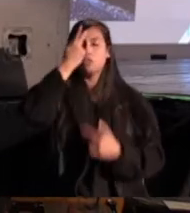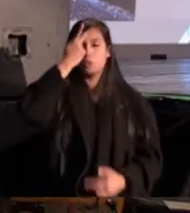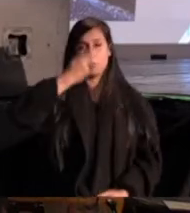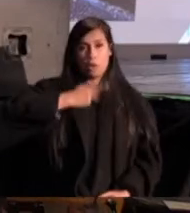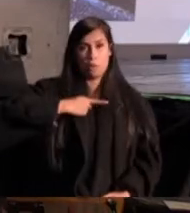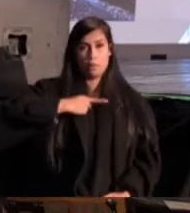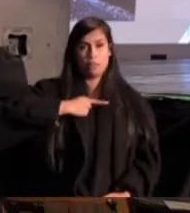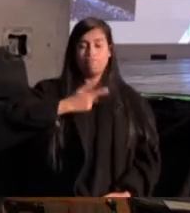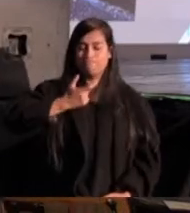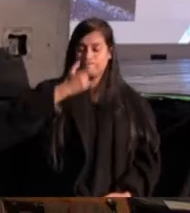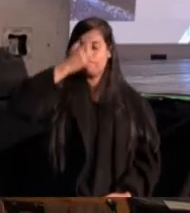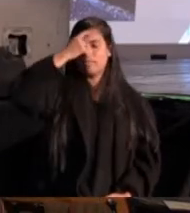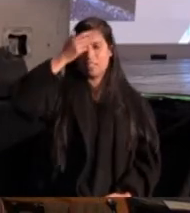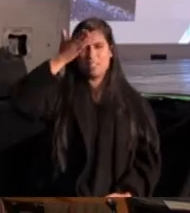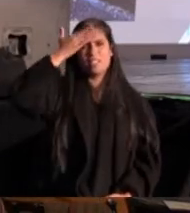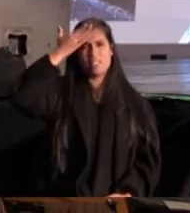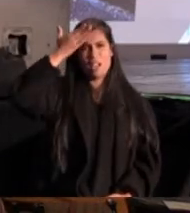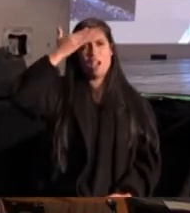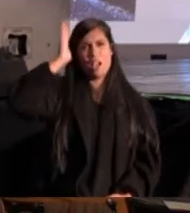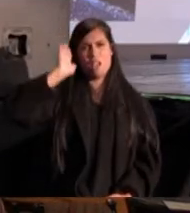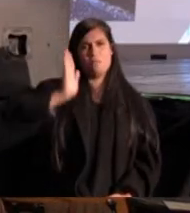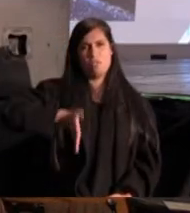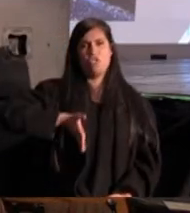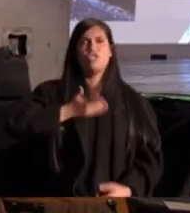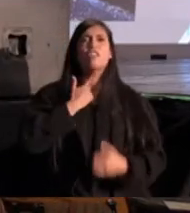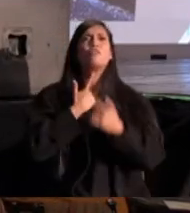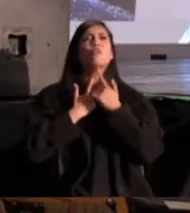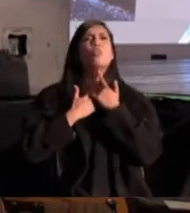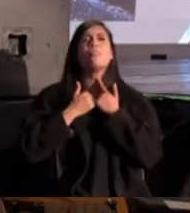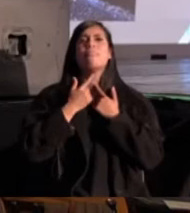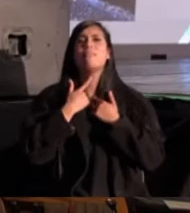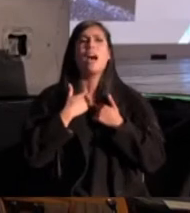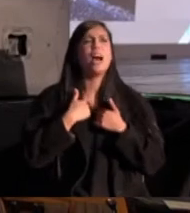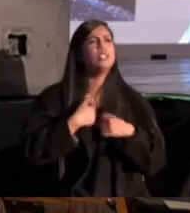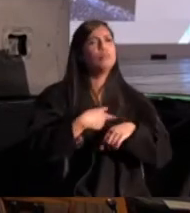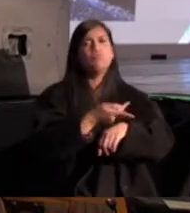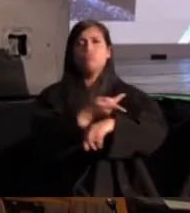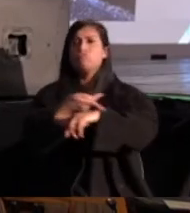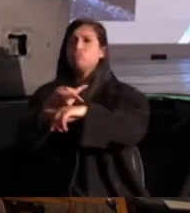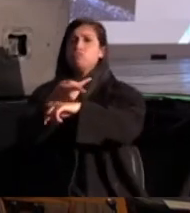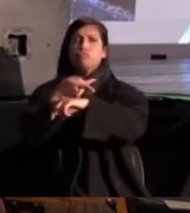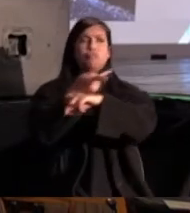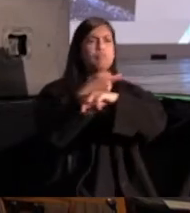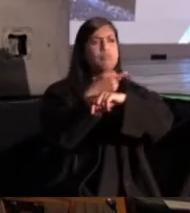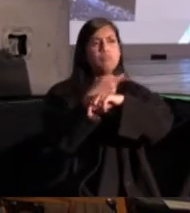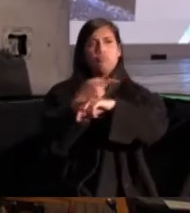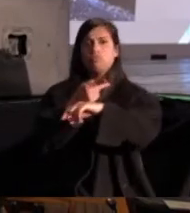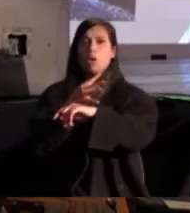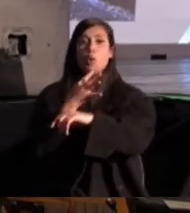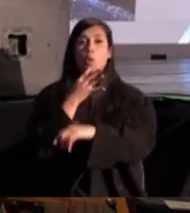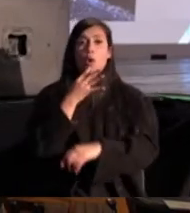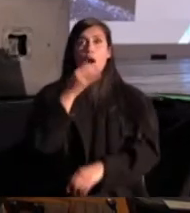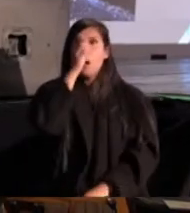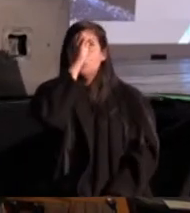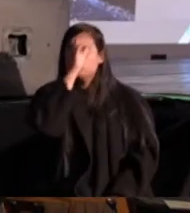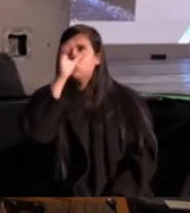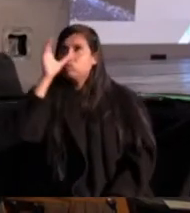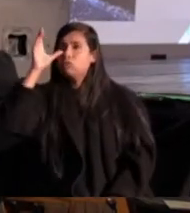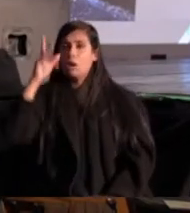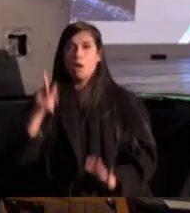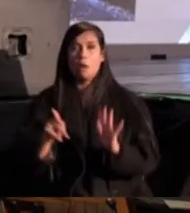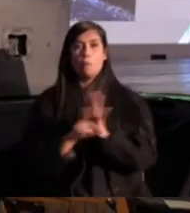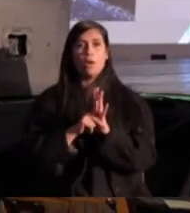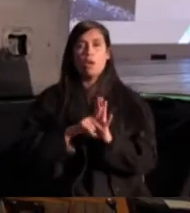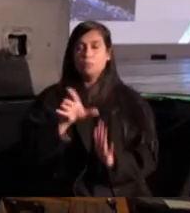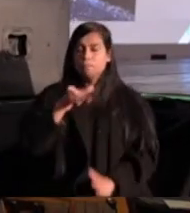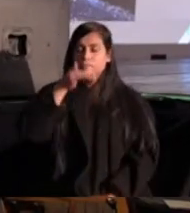precisa, ou seja, ela sabe o tamanho da sua fome, ela conhece o tamanho do seu desejo. Isso faz com